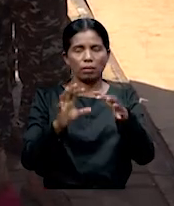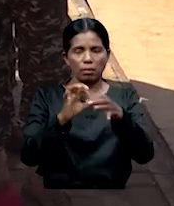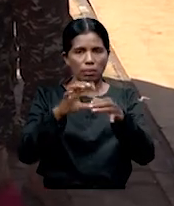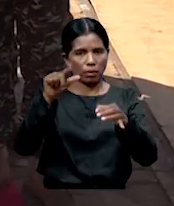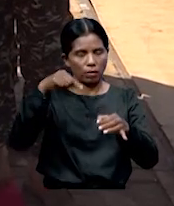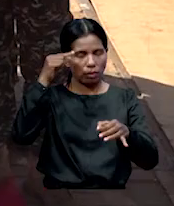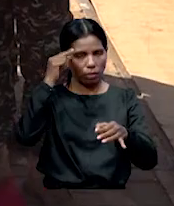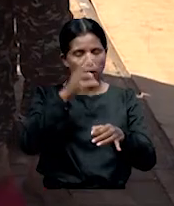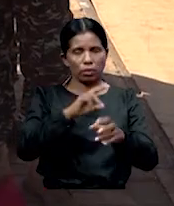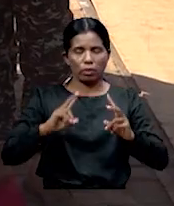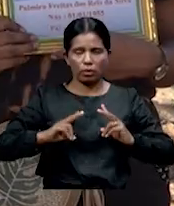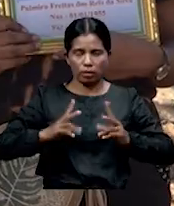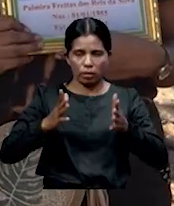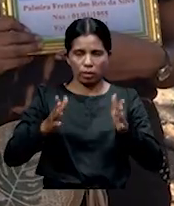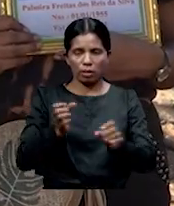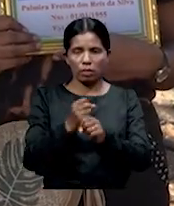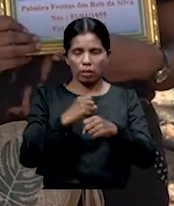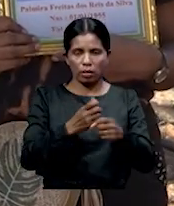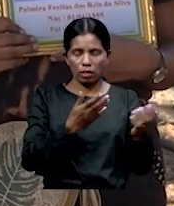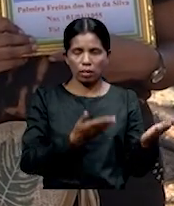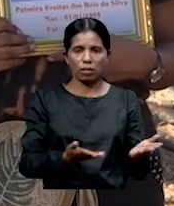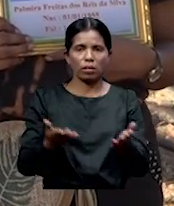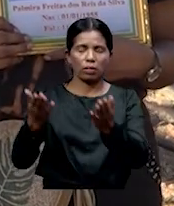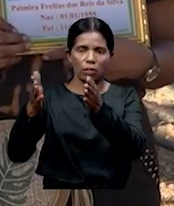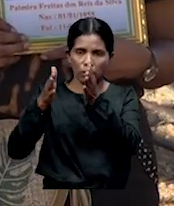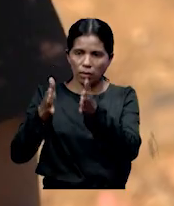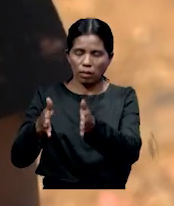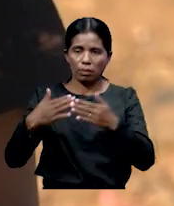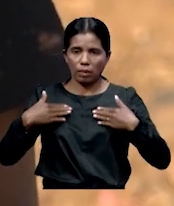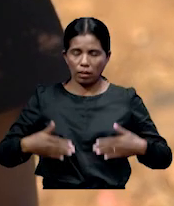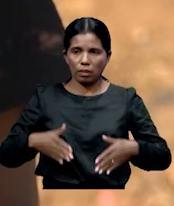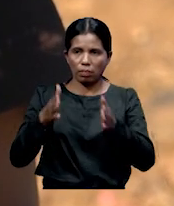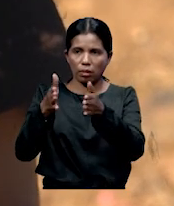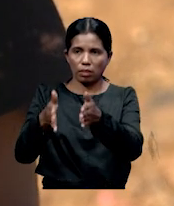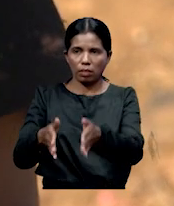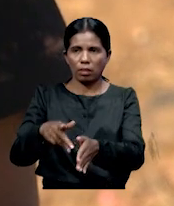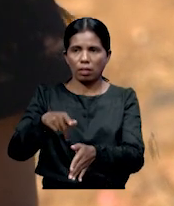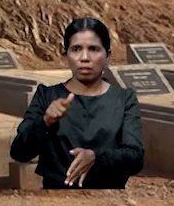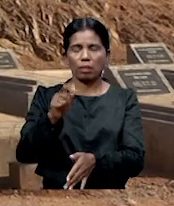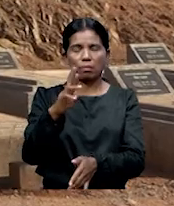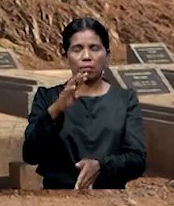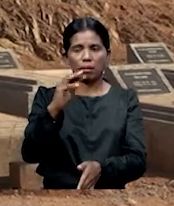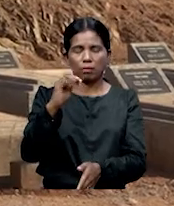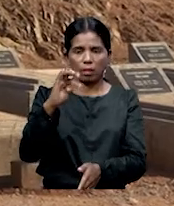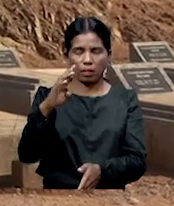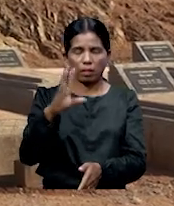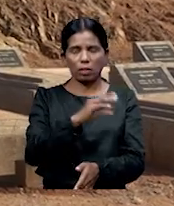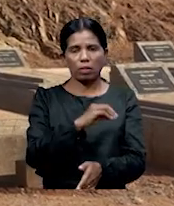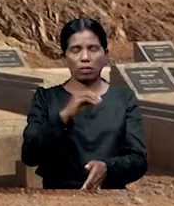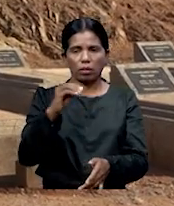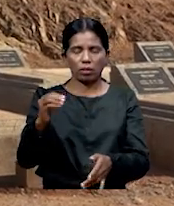governo, no veteranos halau cerimônia fúnebre, Mamate Isin Saudosa, Palmeira Freitas dos Reis da Silva,